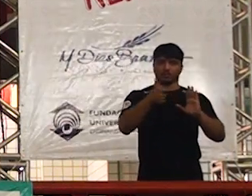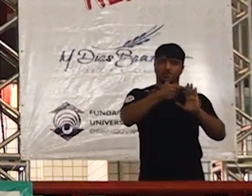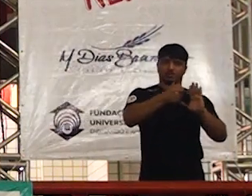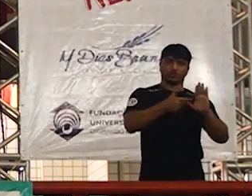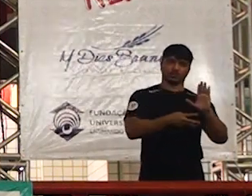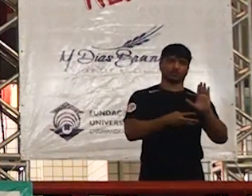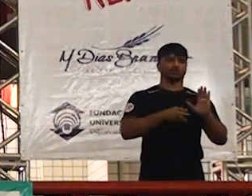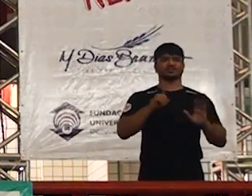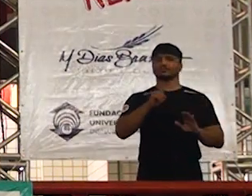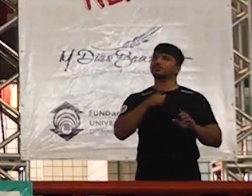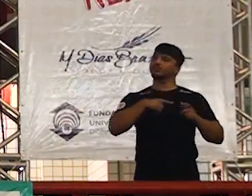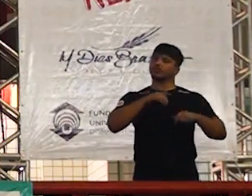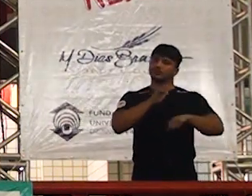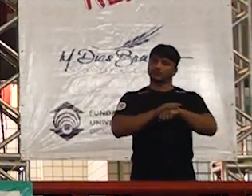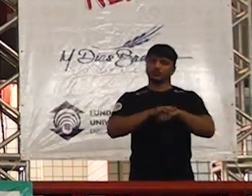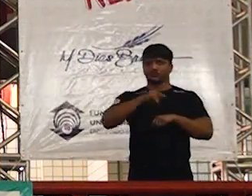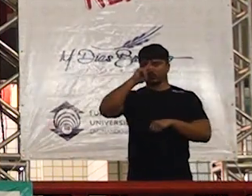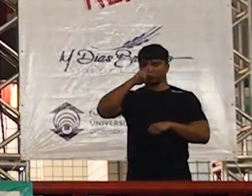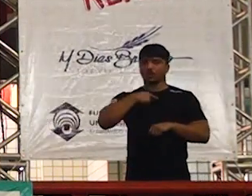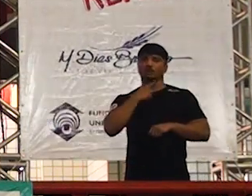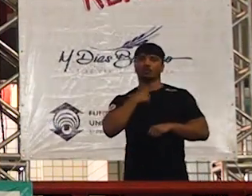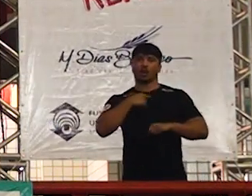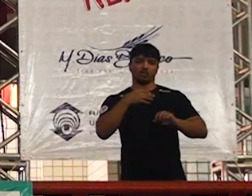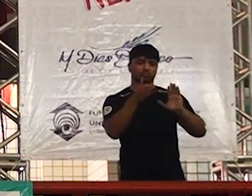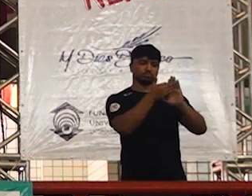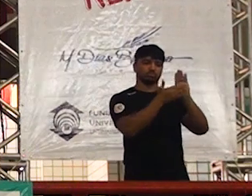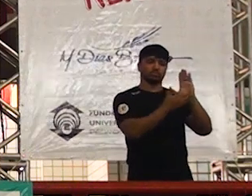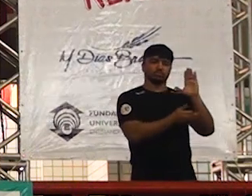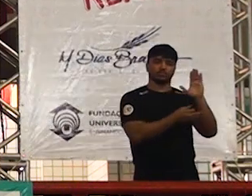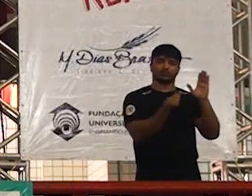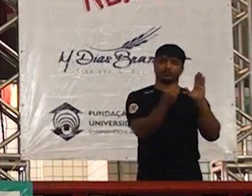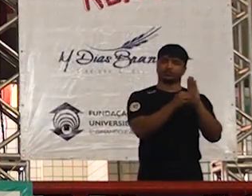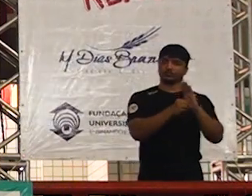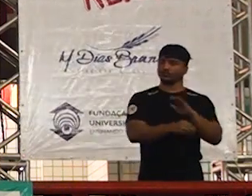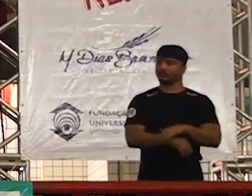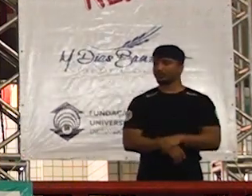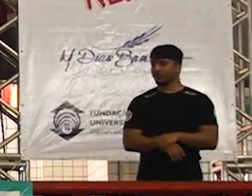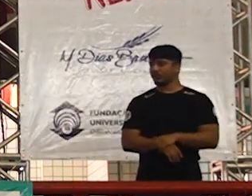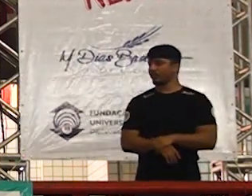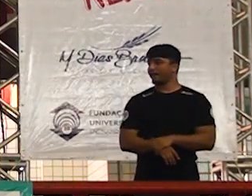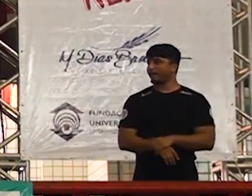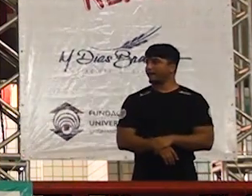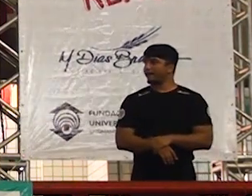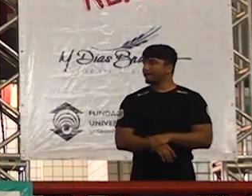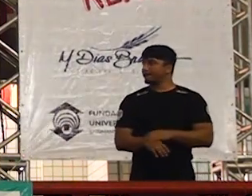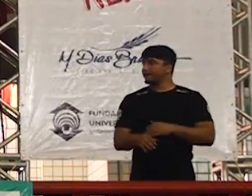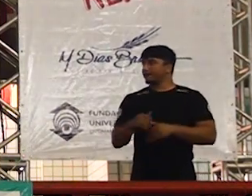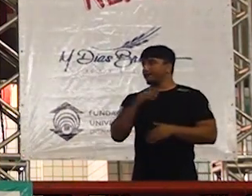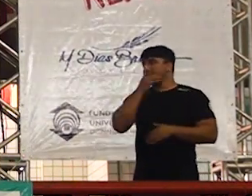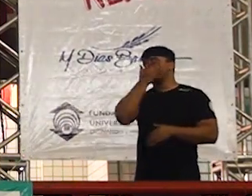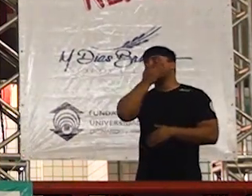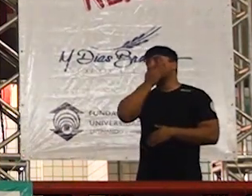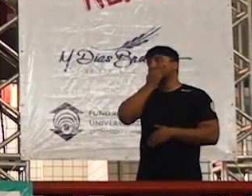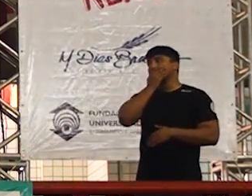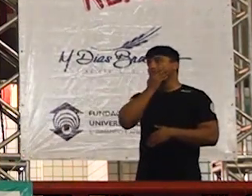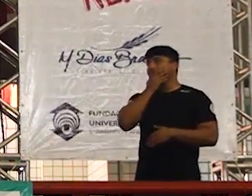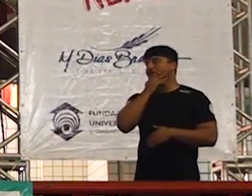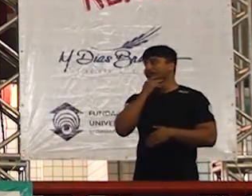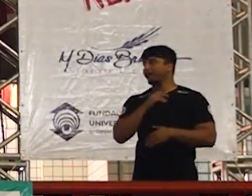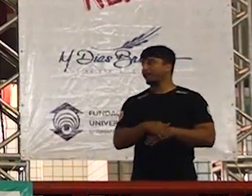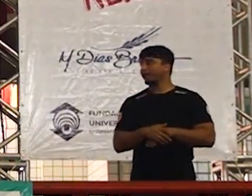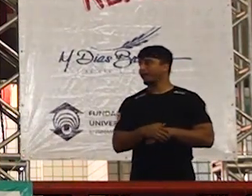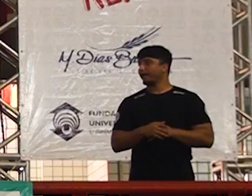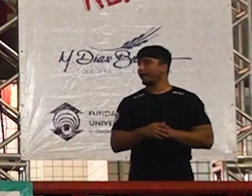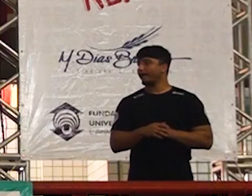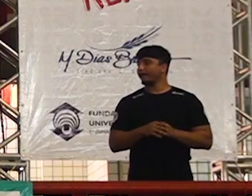que decide onde se encaixa a ideia perfeita, tá bom? Eita, esse aqui escrever foi a redação.